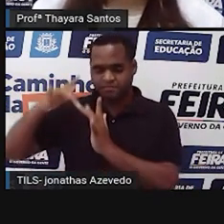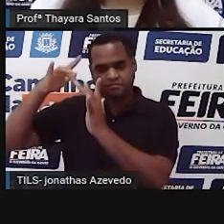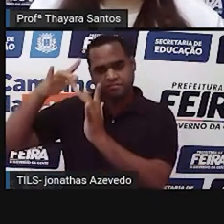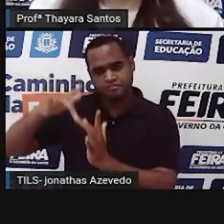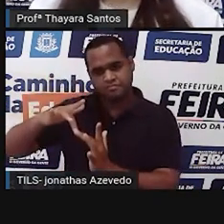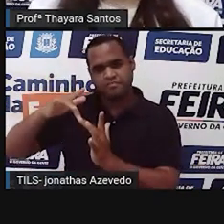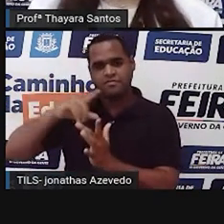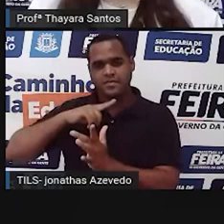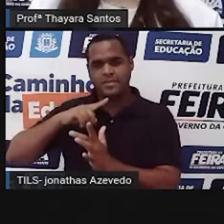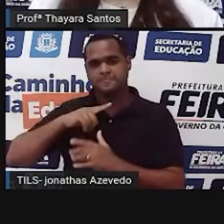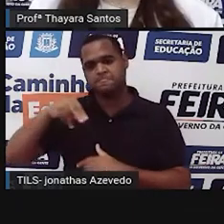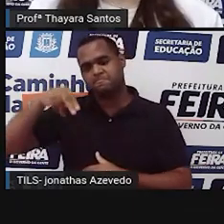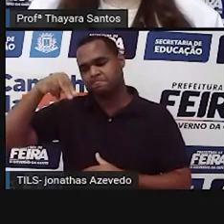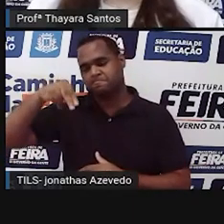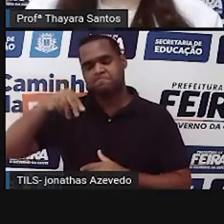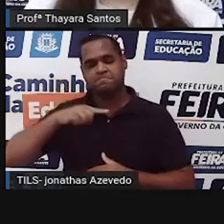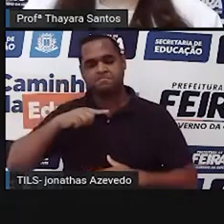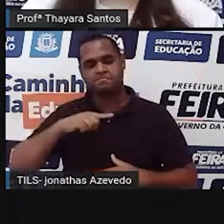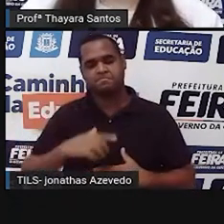bases nitrogenadas.